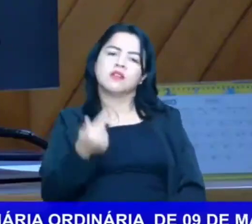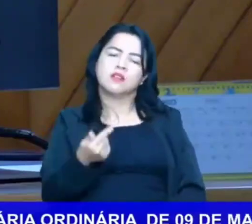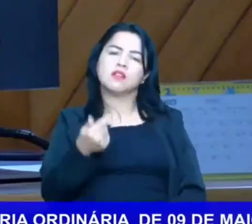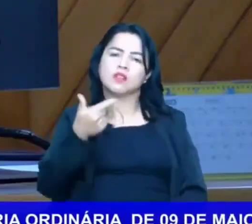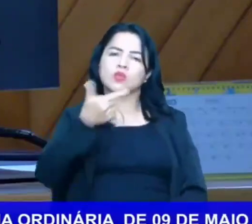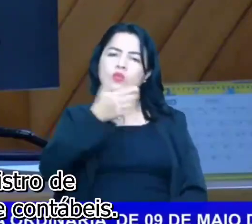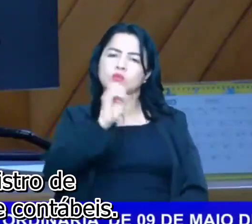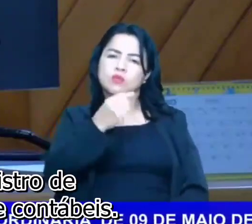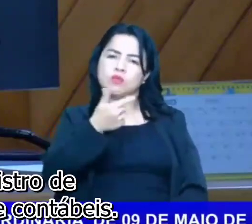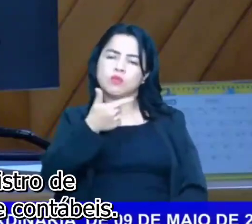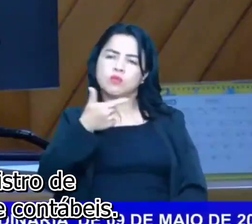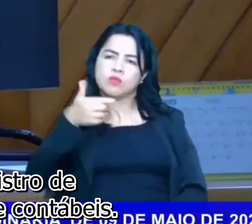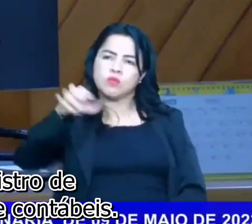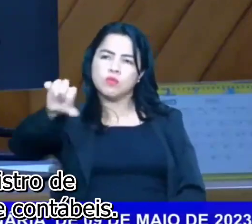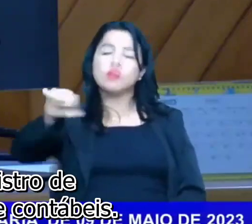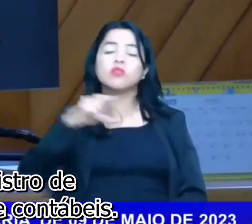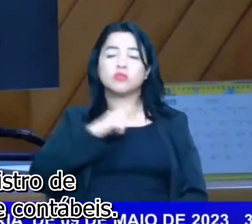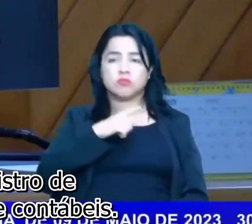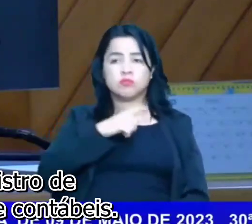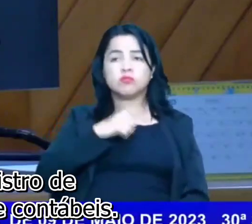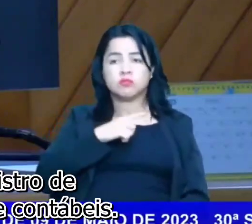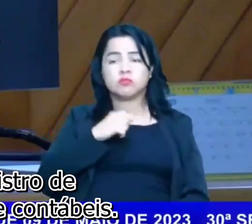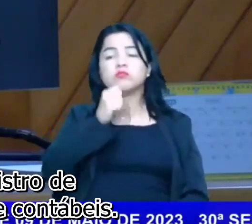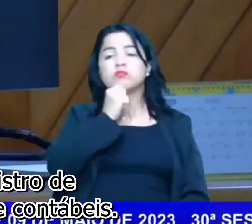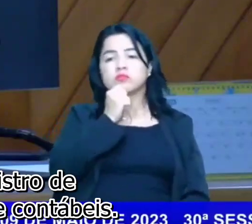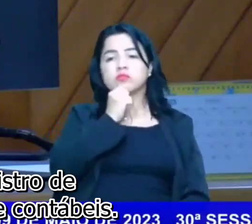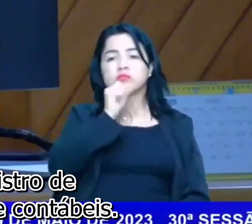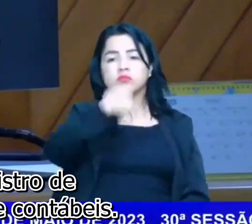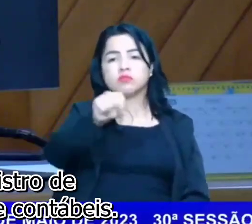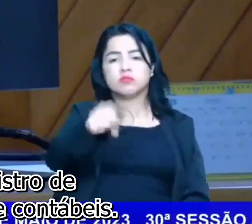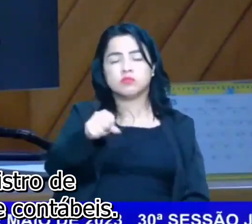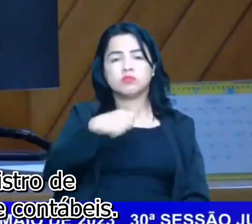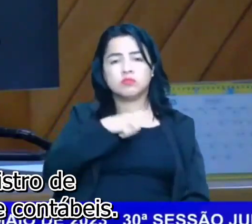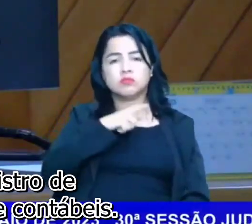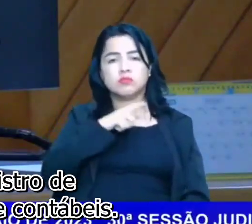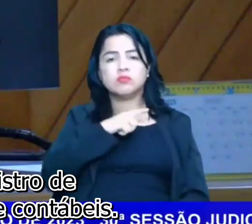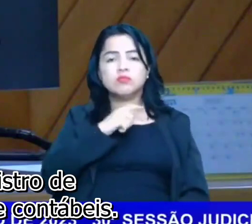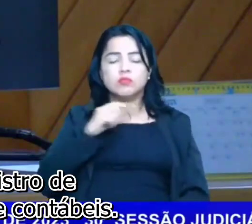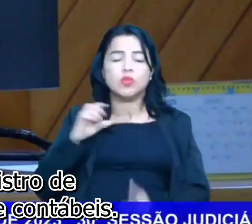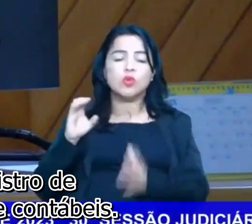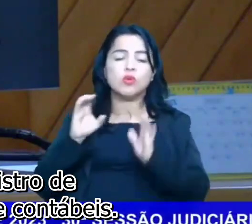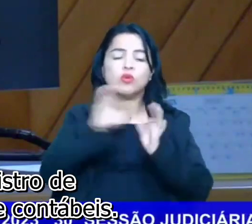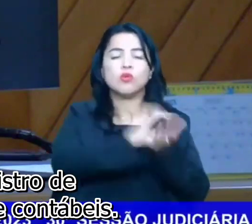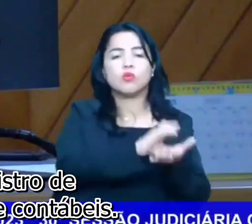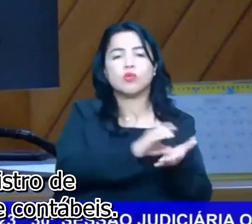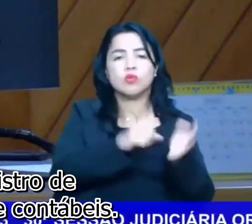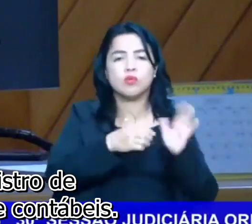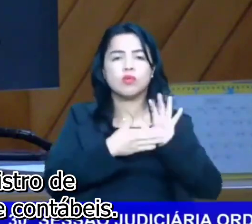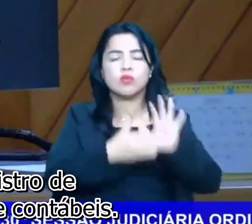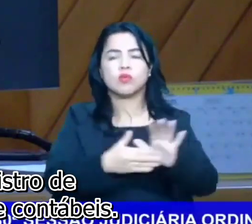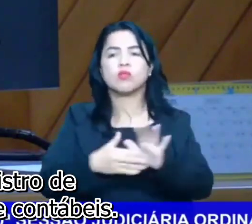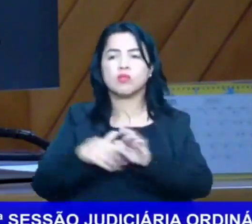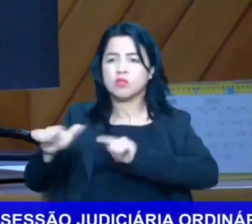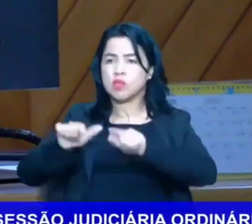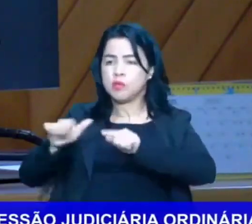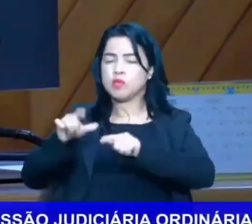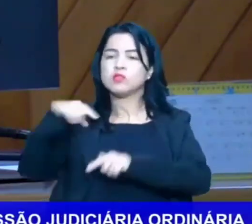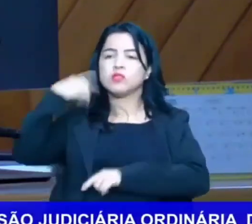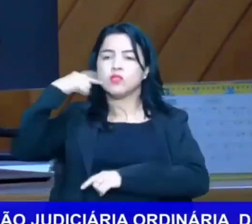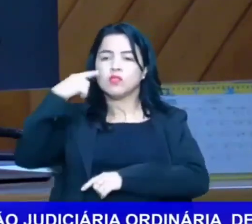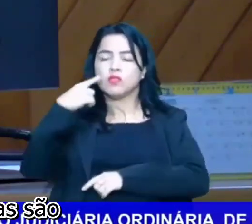23.607/2019, para ela existe ou não a necessidade de registro de despesa com prestação de serviços advocatícios e